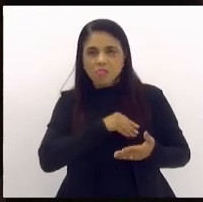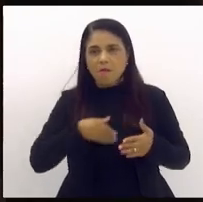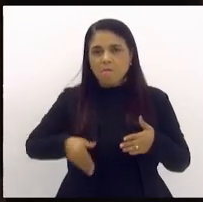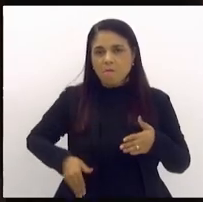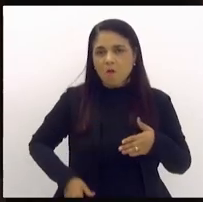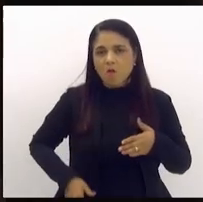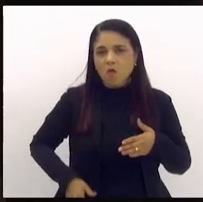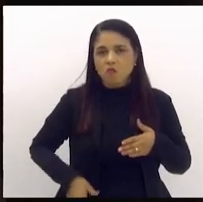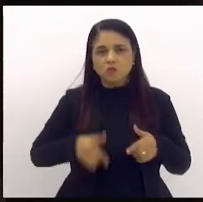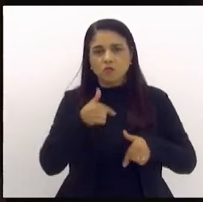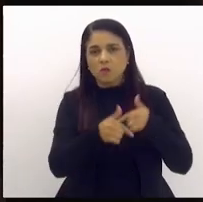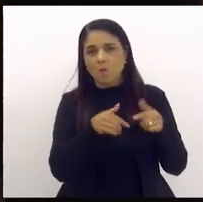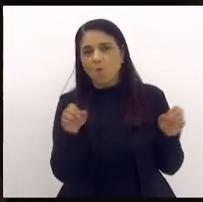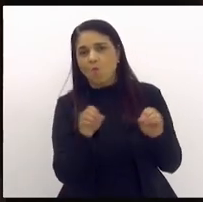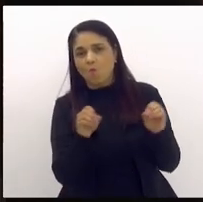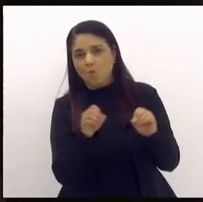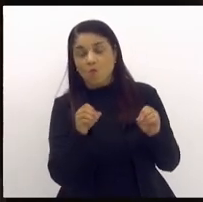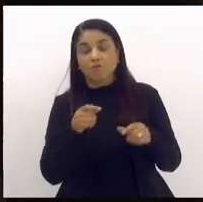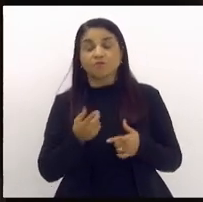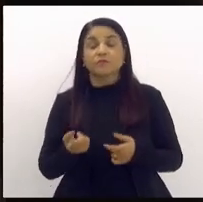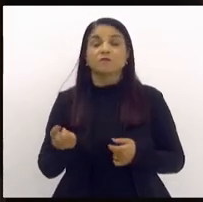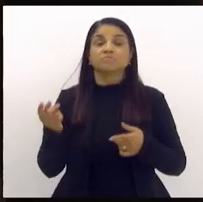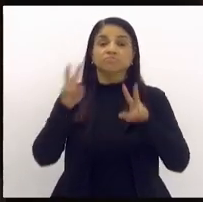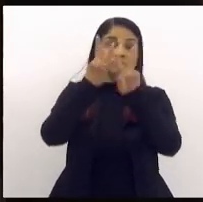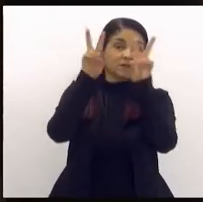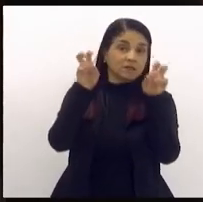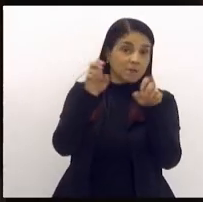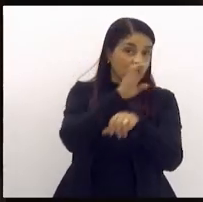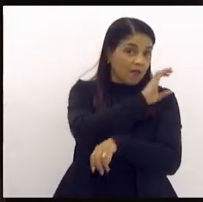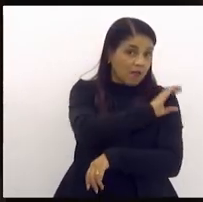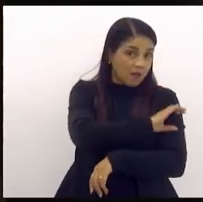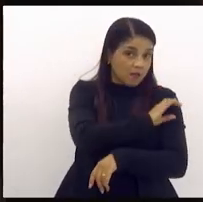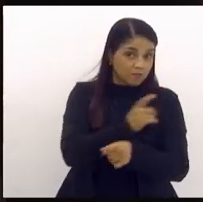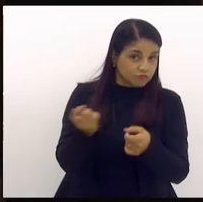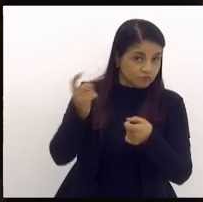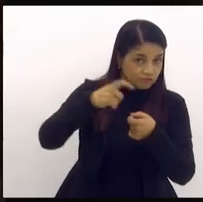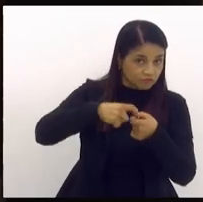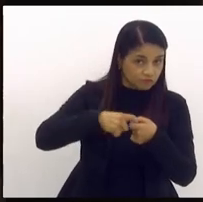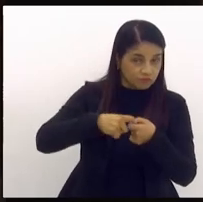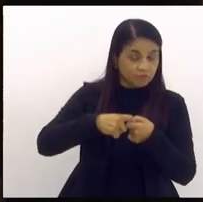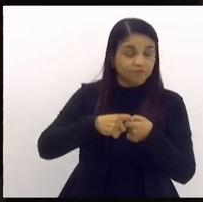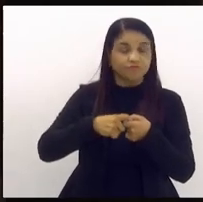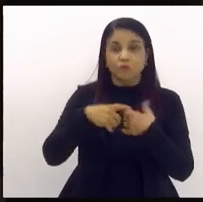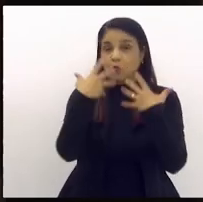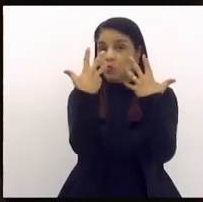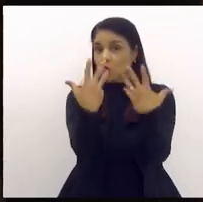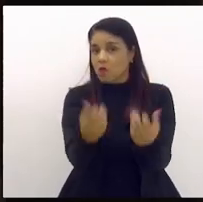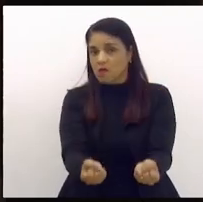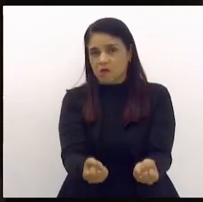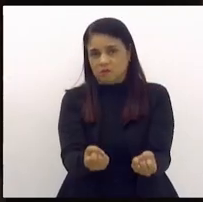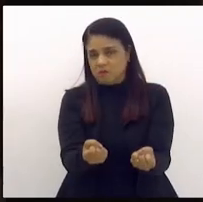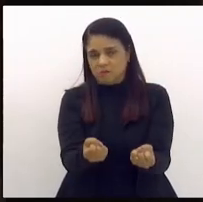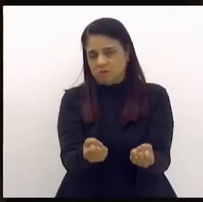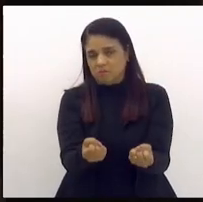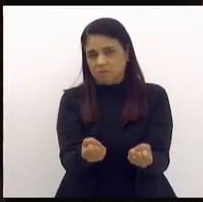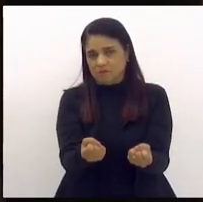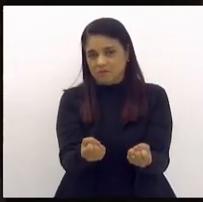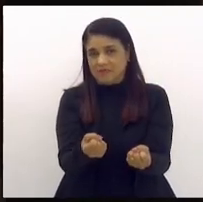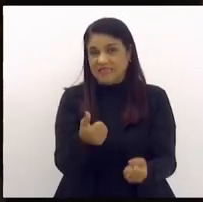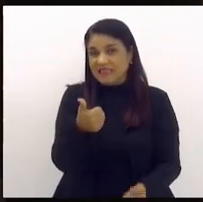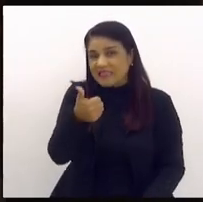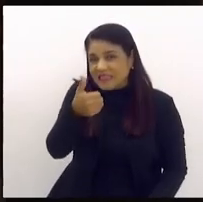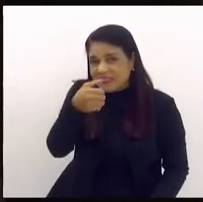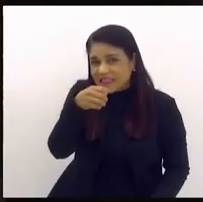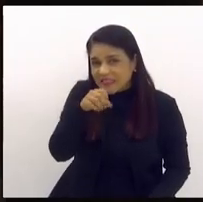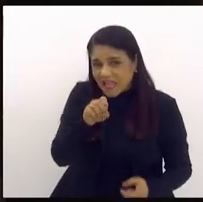aí... Voltando para Campos, colegas parlamentares, é inaceitável 10 médicos